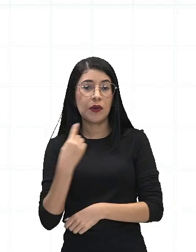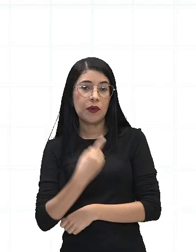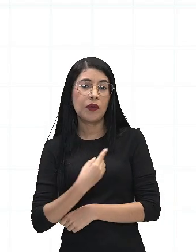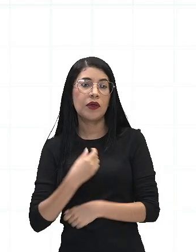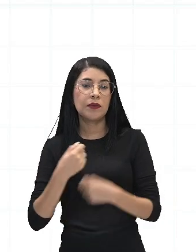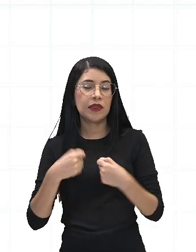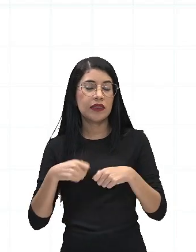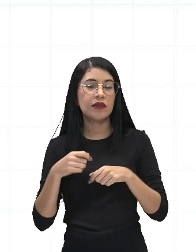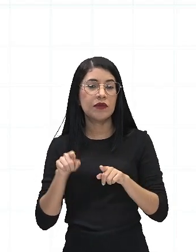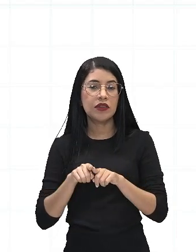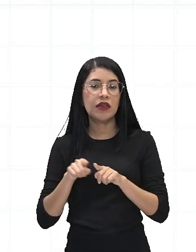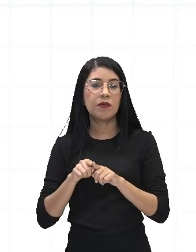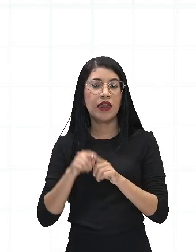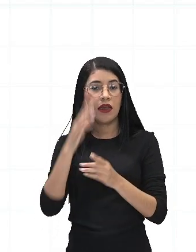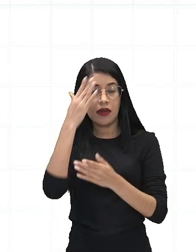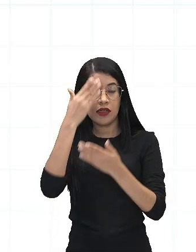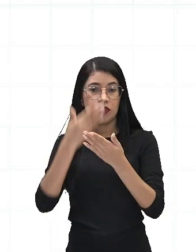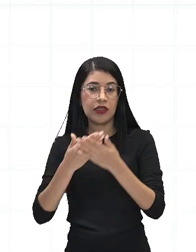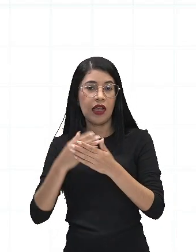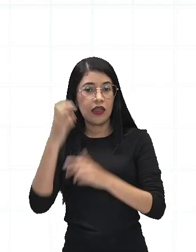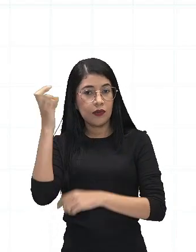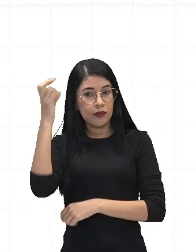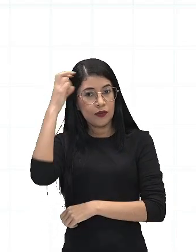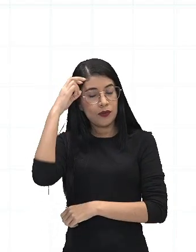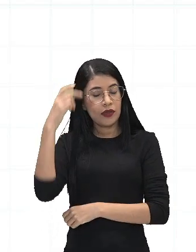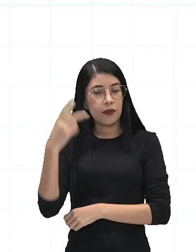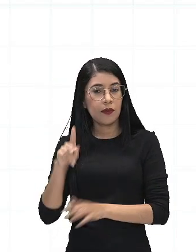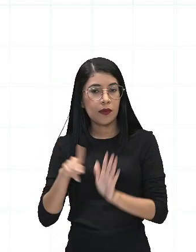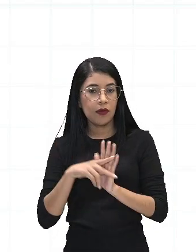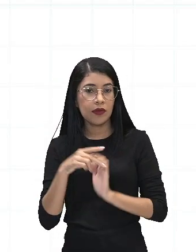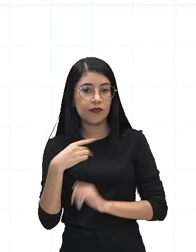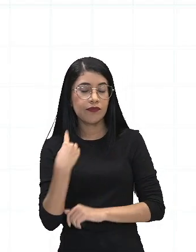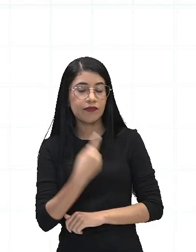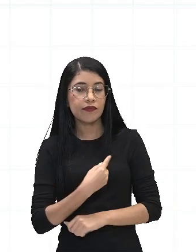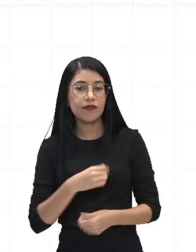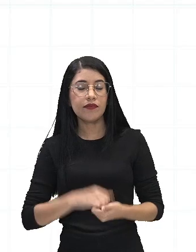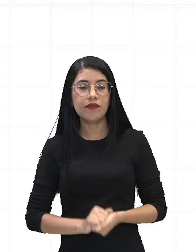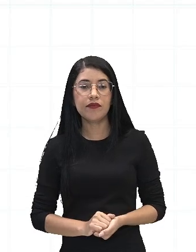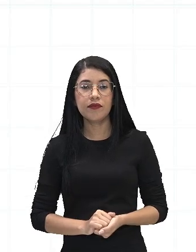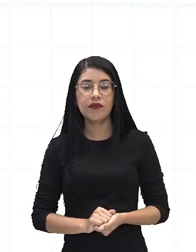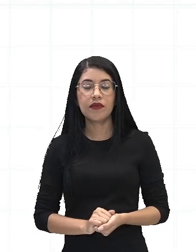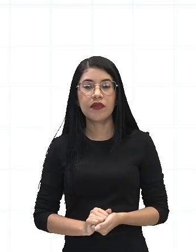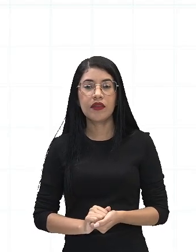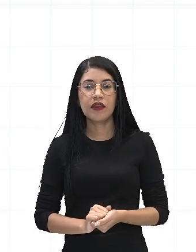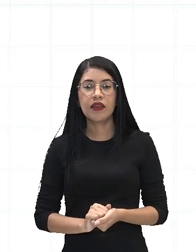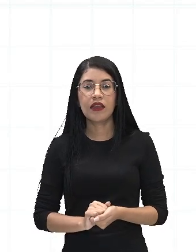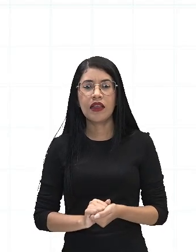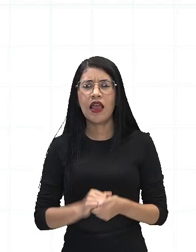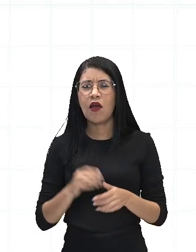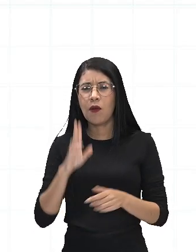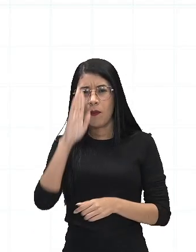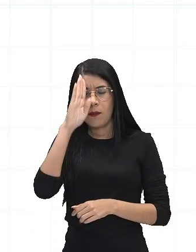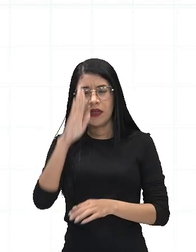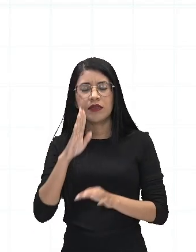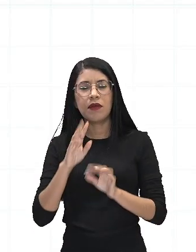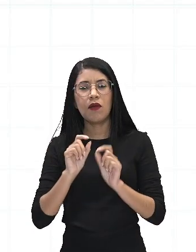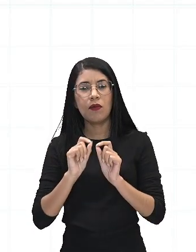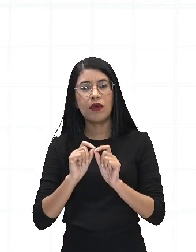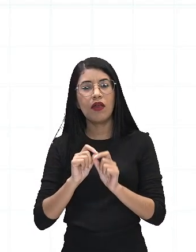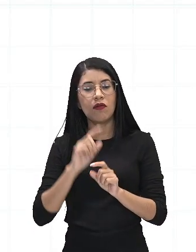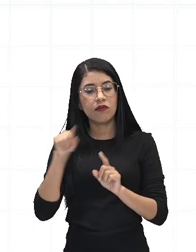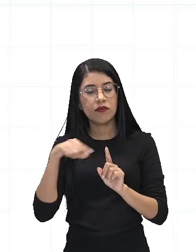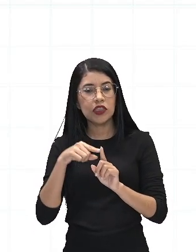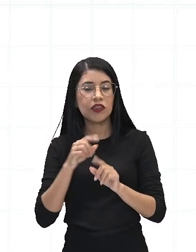deveríamos também renegar nossa cultura. E esse é, de longe, o grande mérito da série.